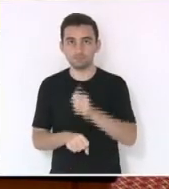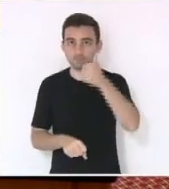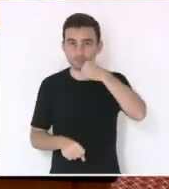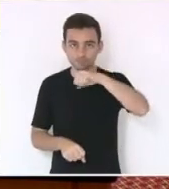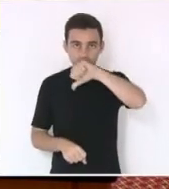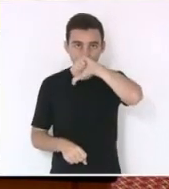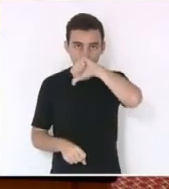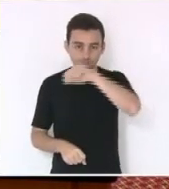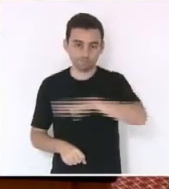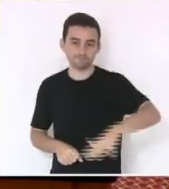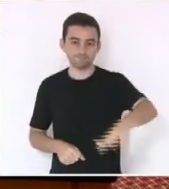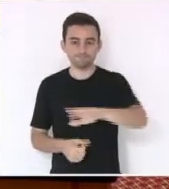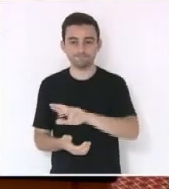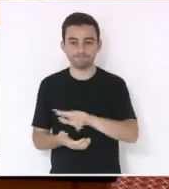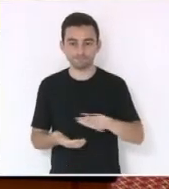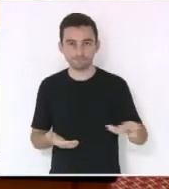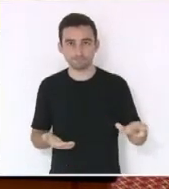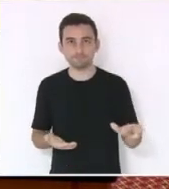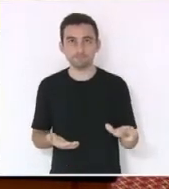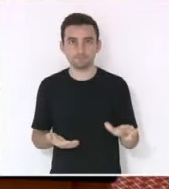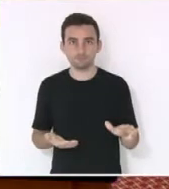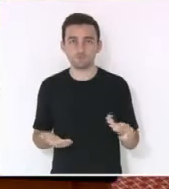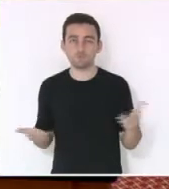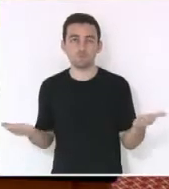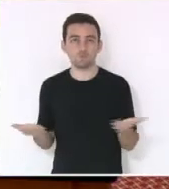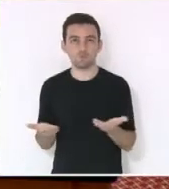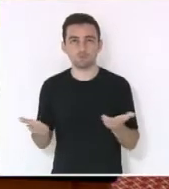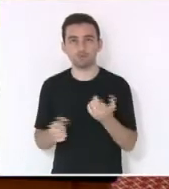Diversidade, todas as mães que se encontram nesse dia aqui,